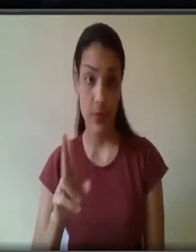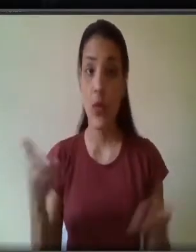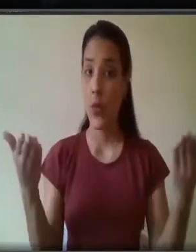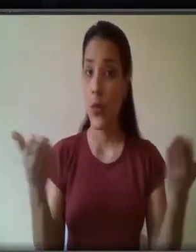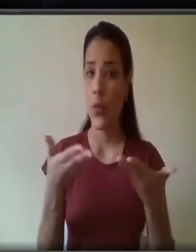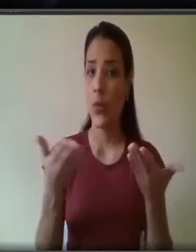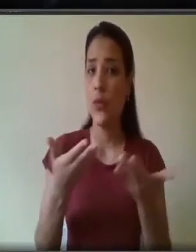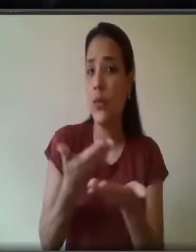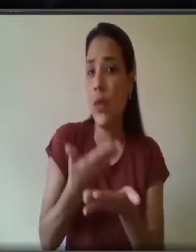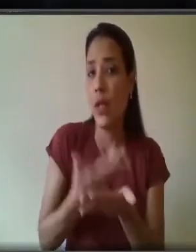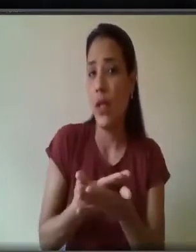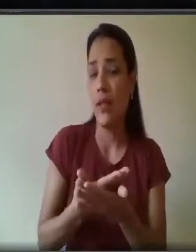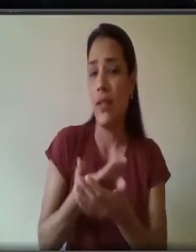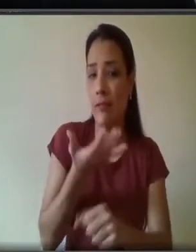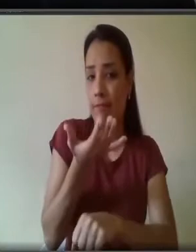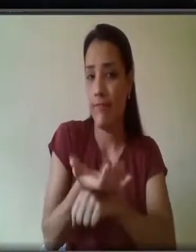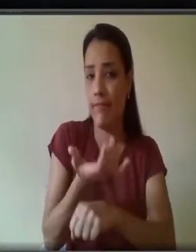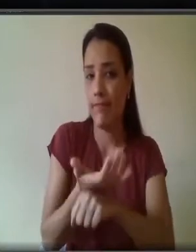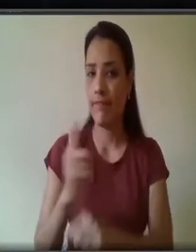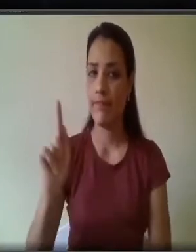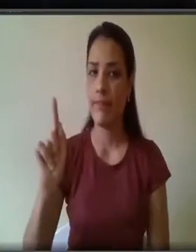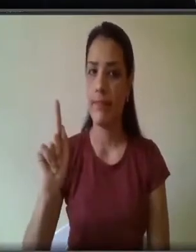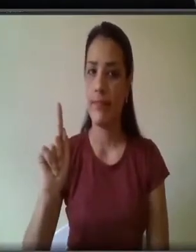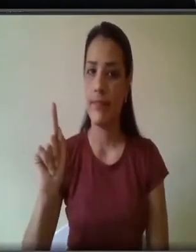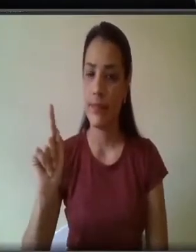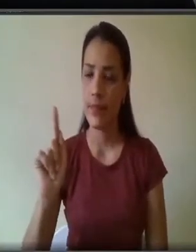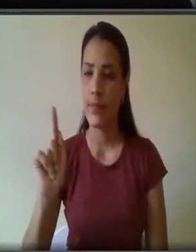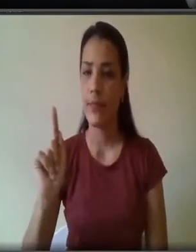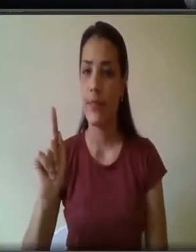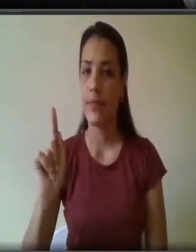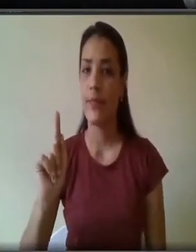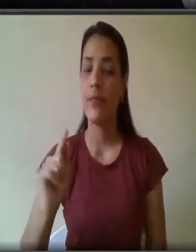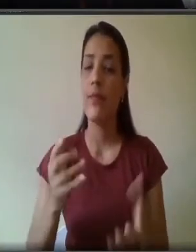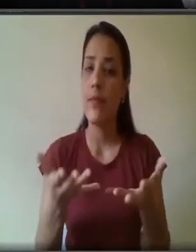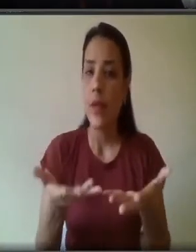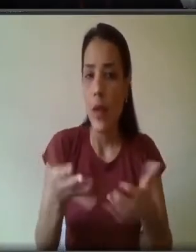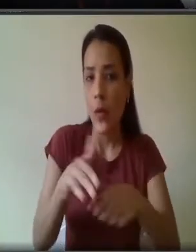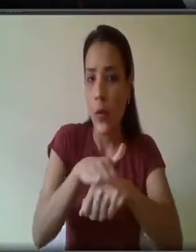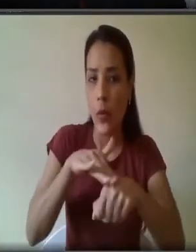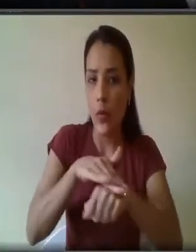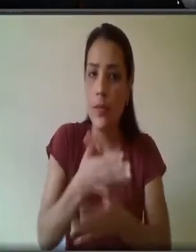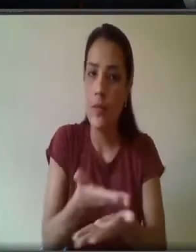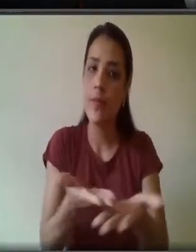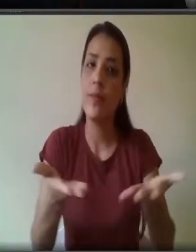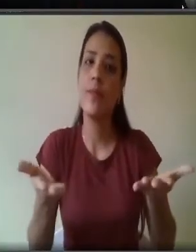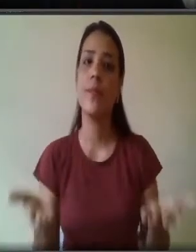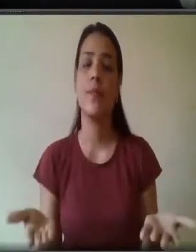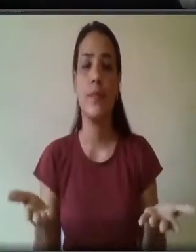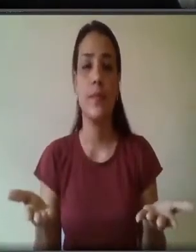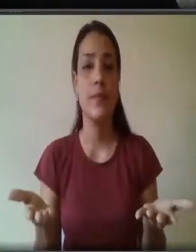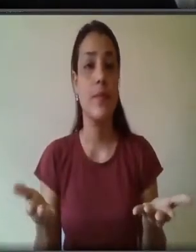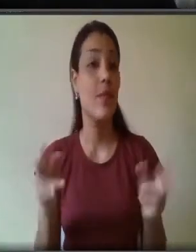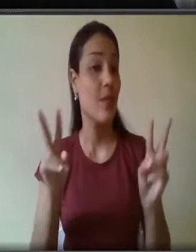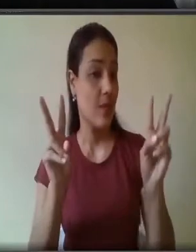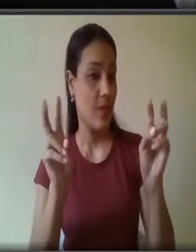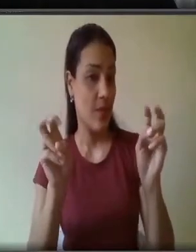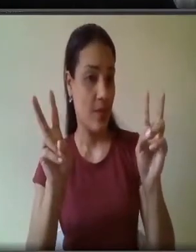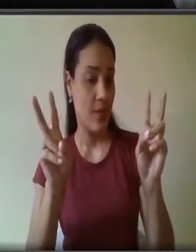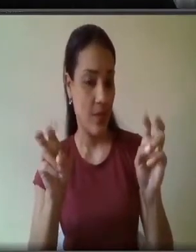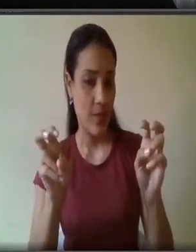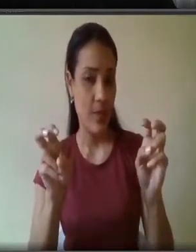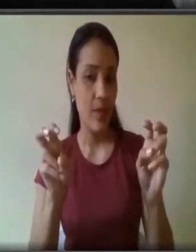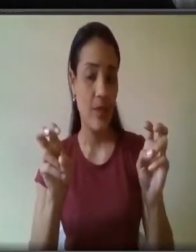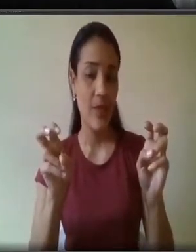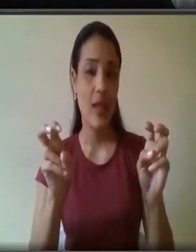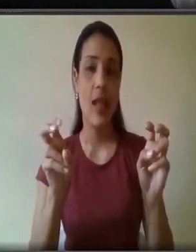E eu queria começar com vocês com um assunto que